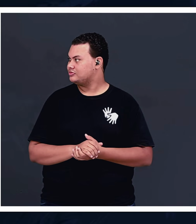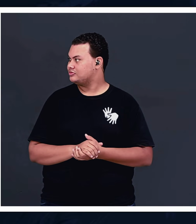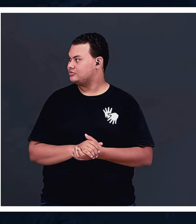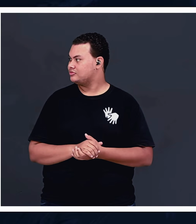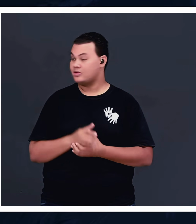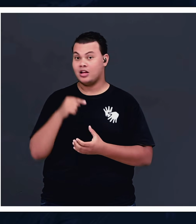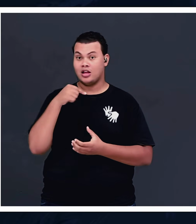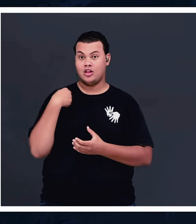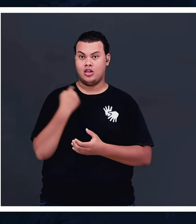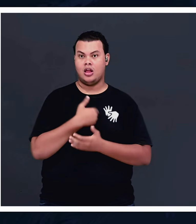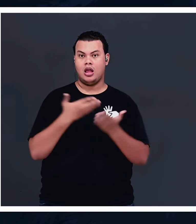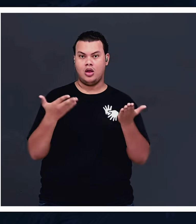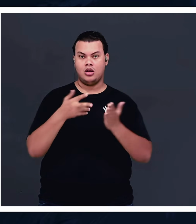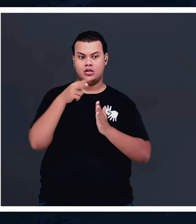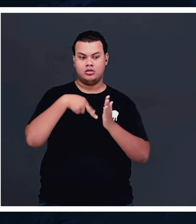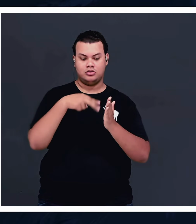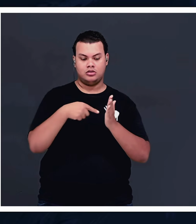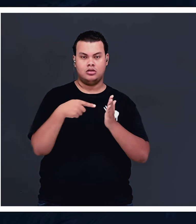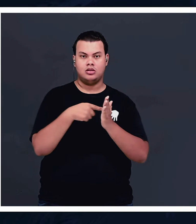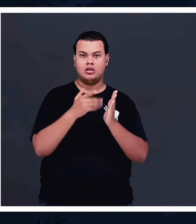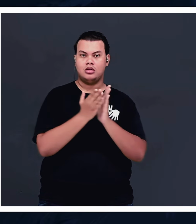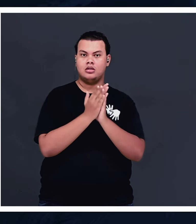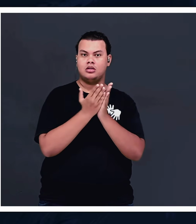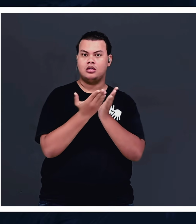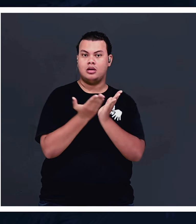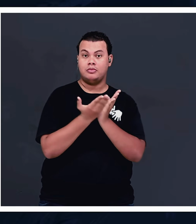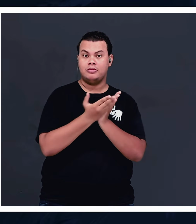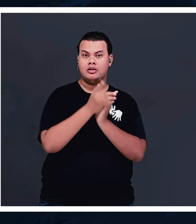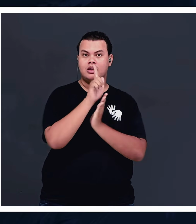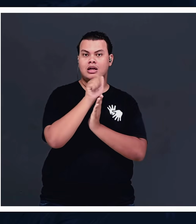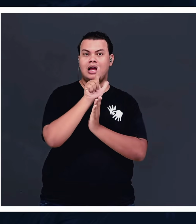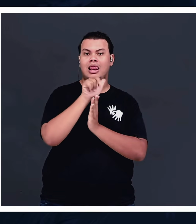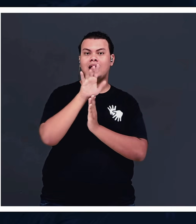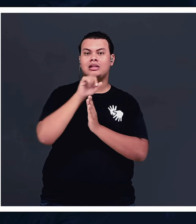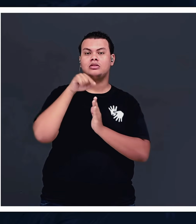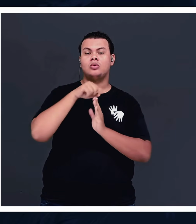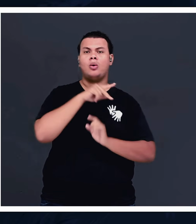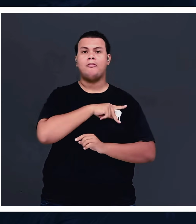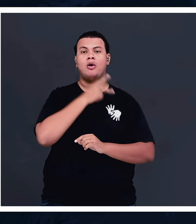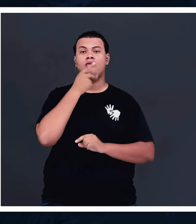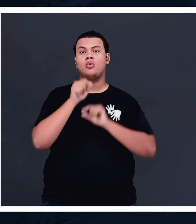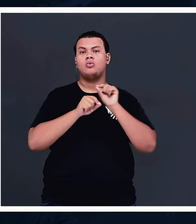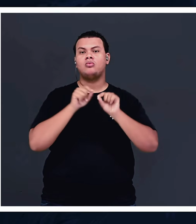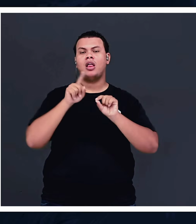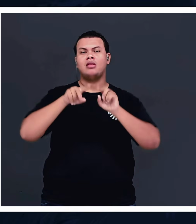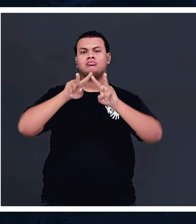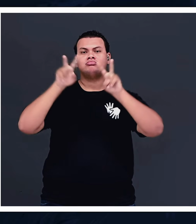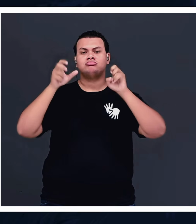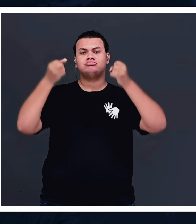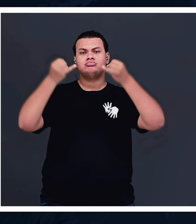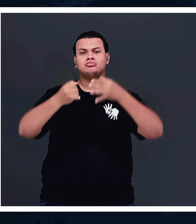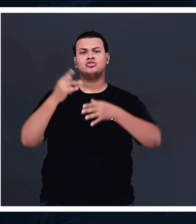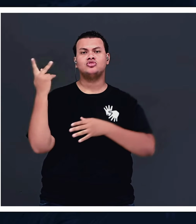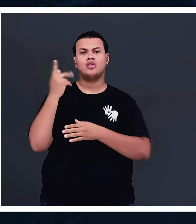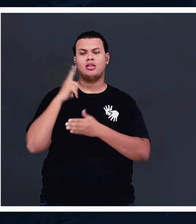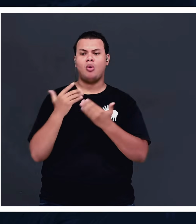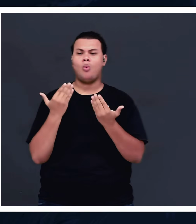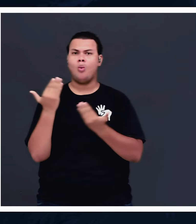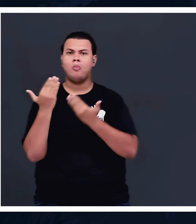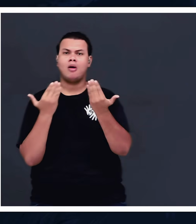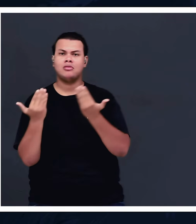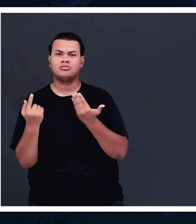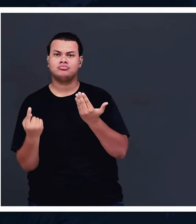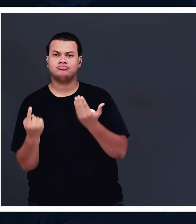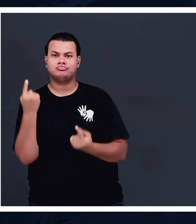O que nós acabamos de ler na carta aos Gálatas, Paulo ele faz uma ilustração, ele faz uma comparação,